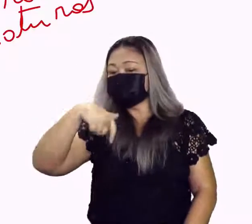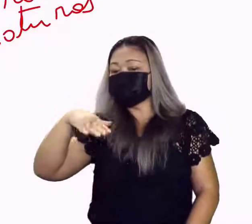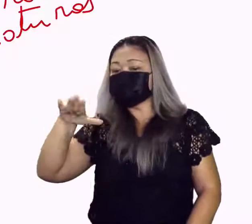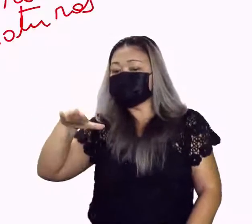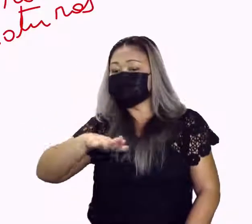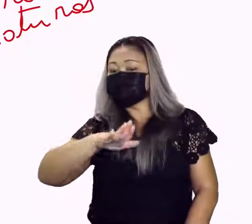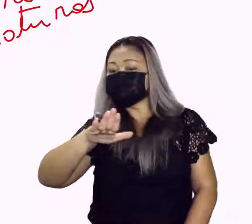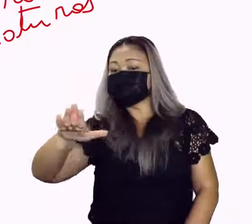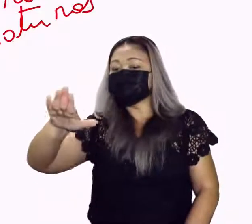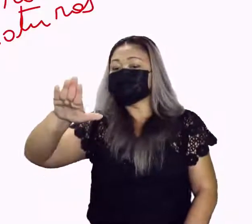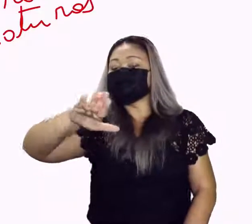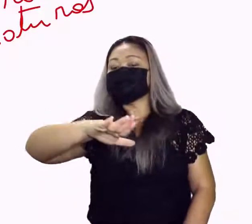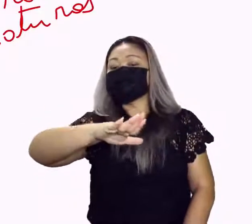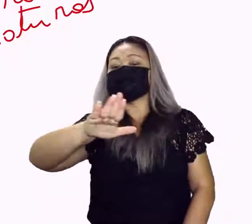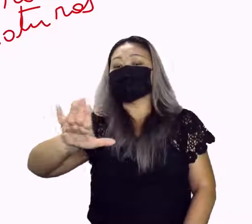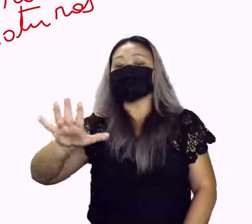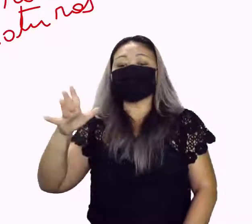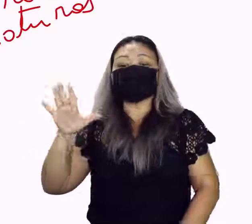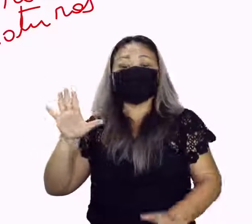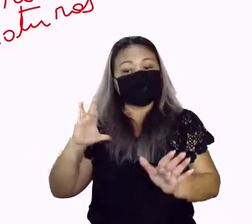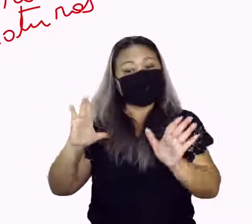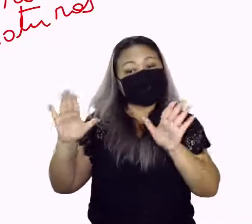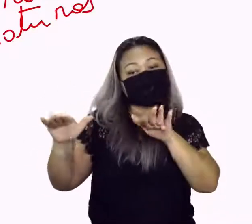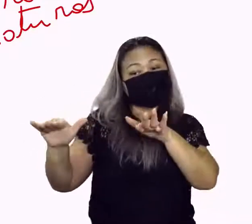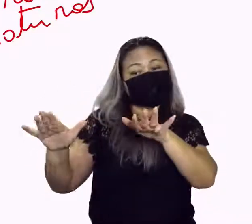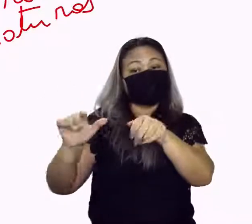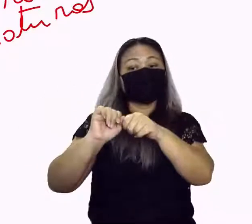aqueles que vivem de aves, né, com asas, etc.